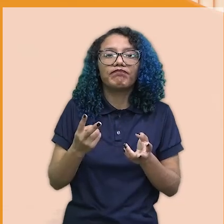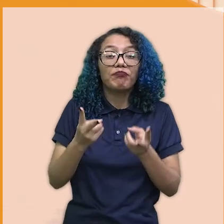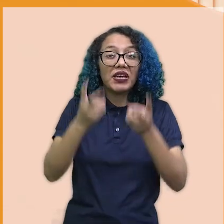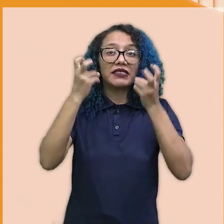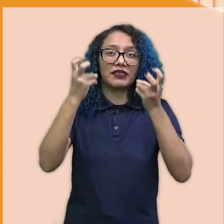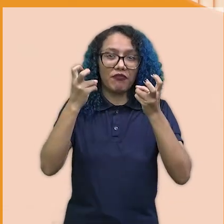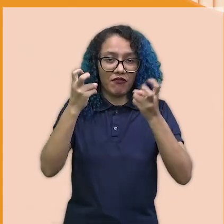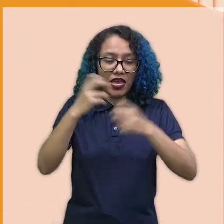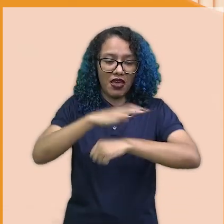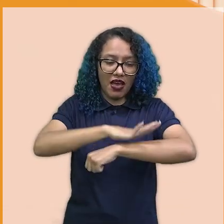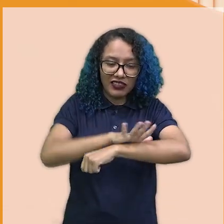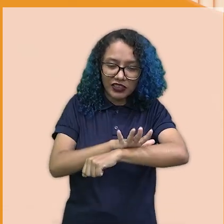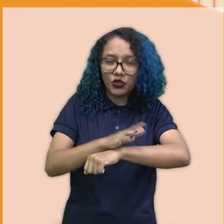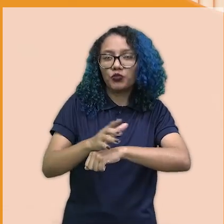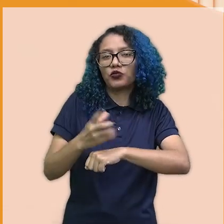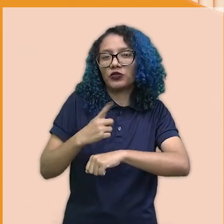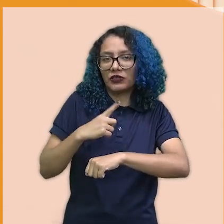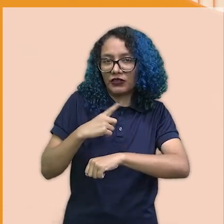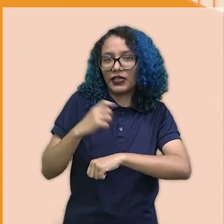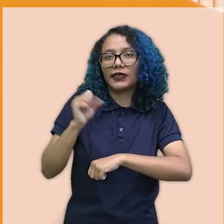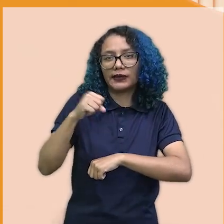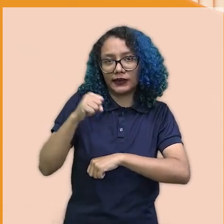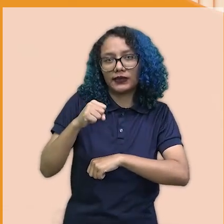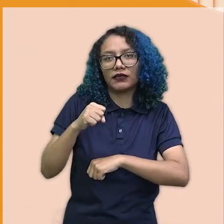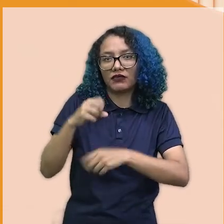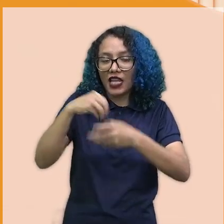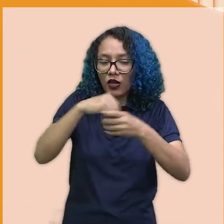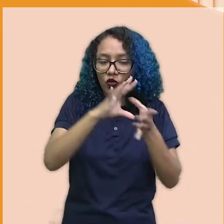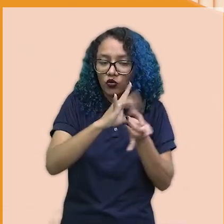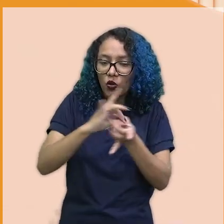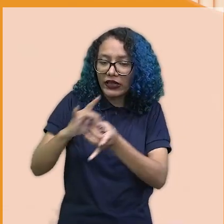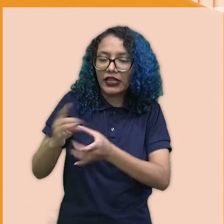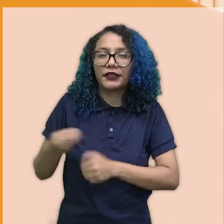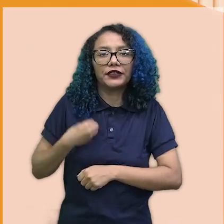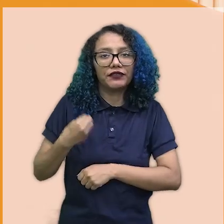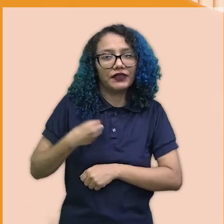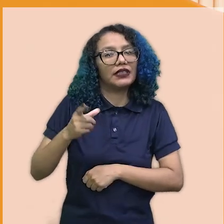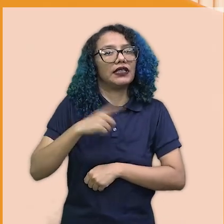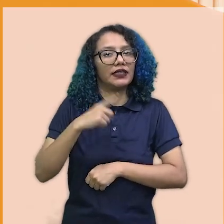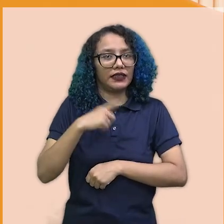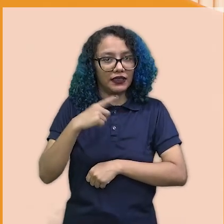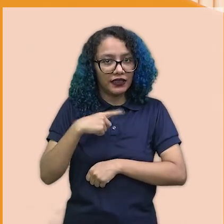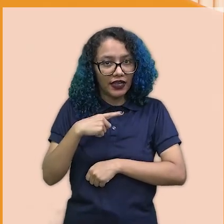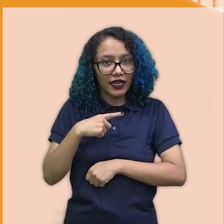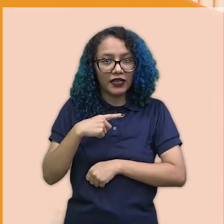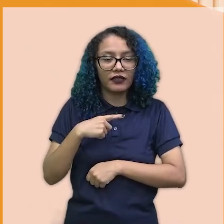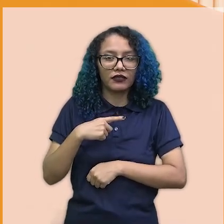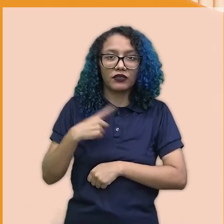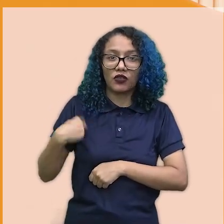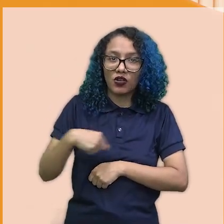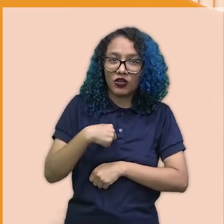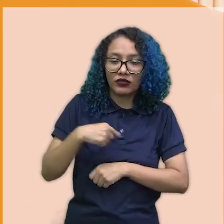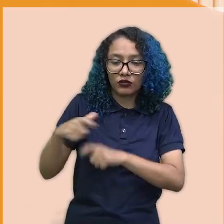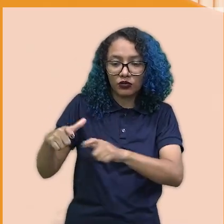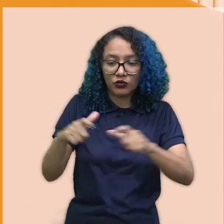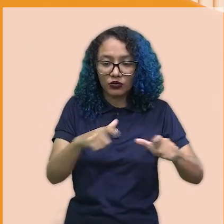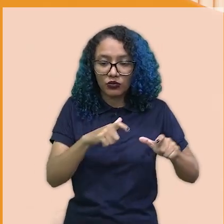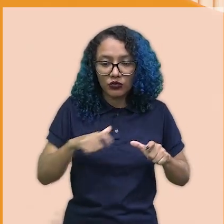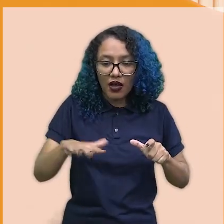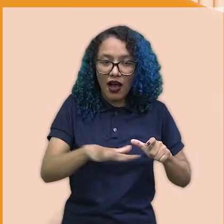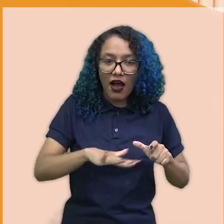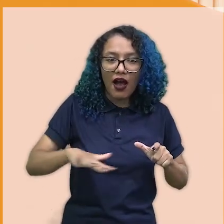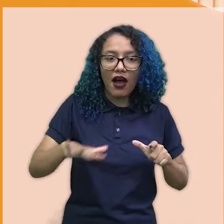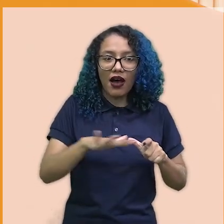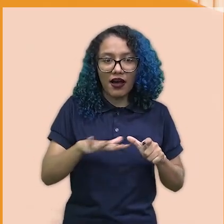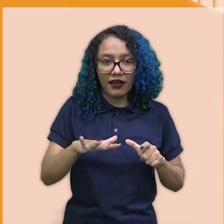está ali, né, no nosso meio. E que não precisa ainda nada de muito, né, sofisticado para